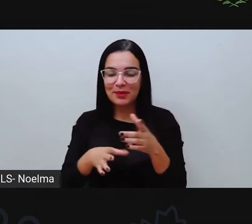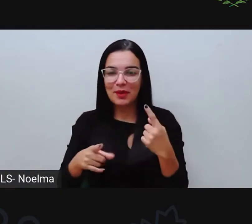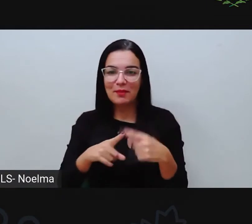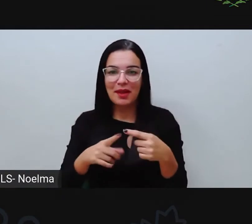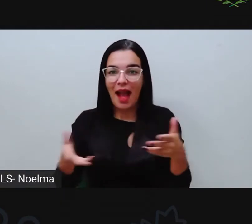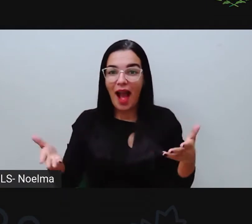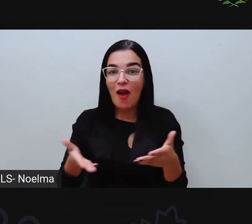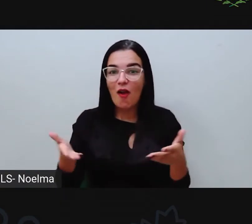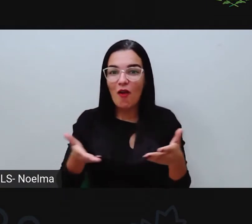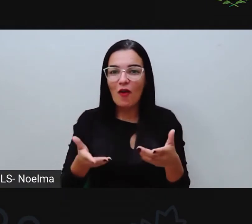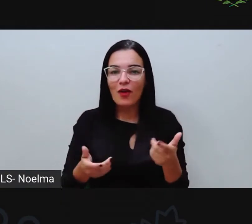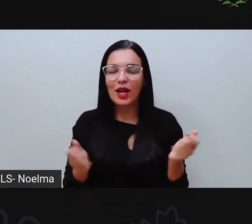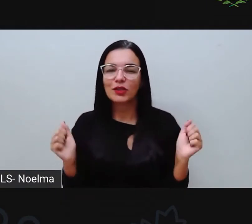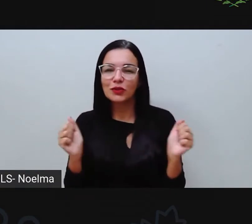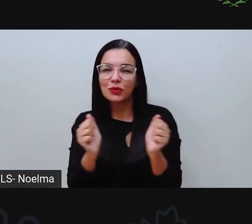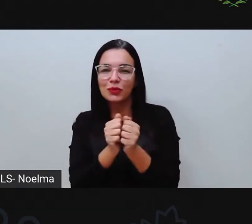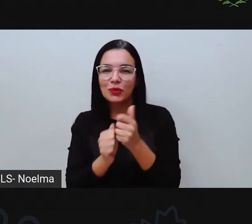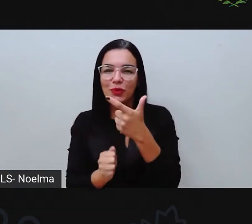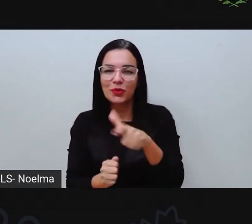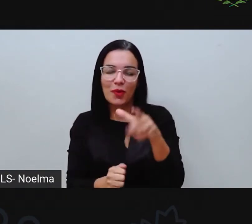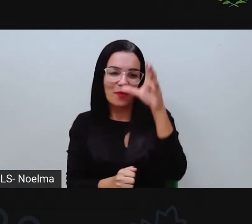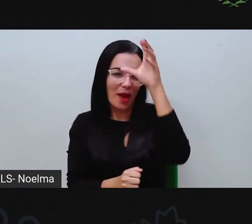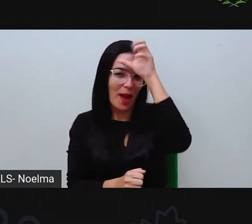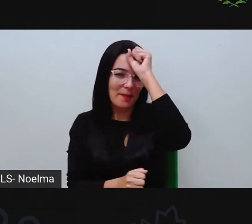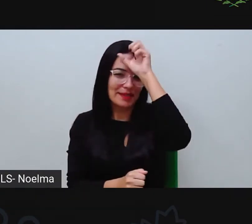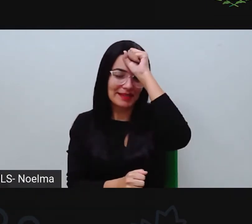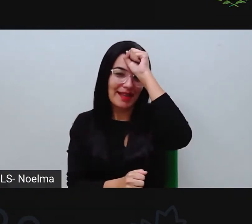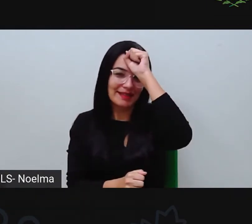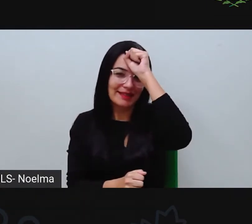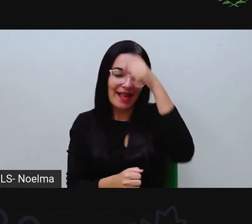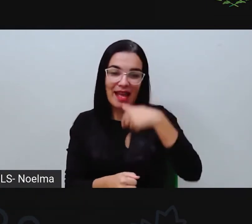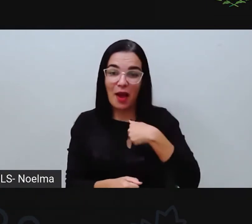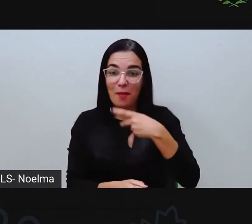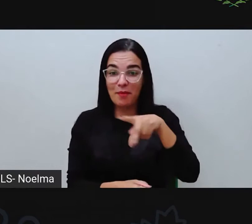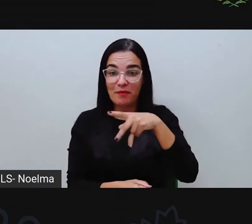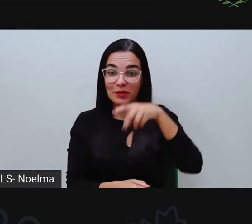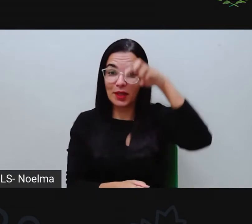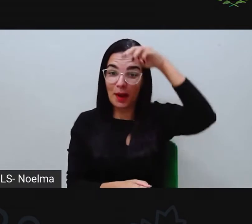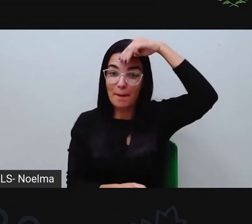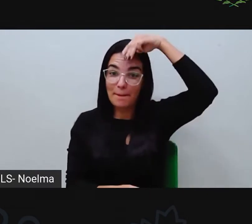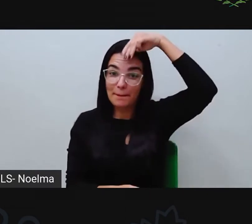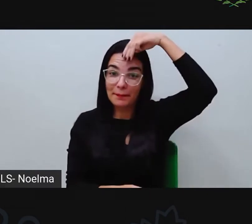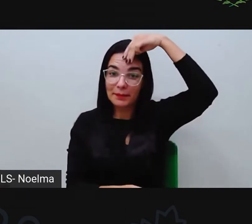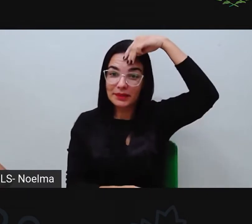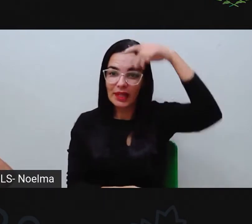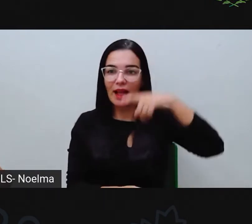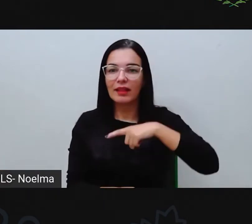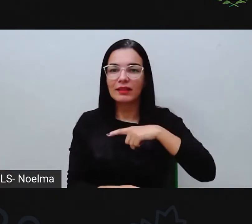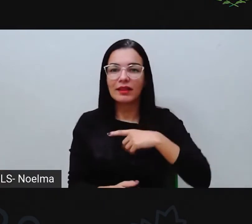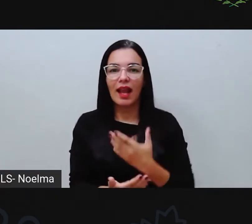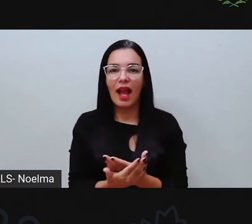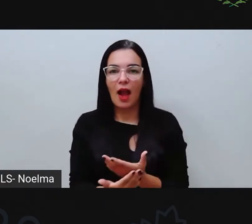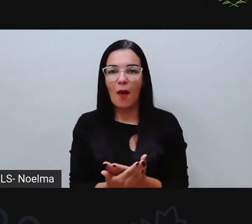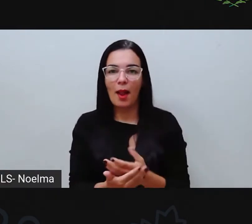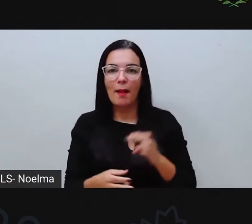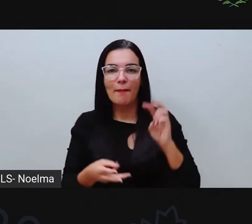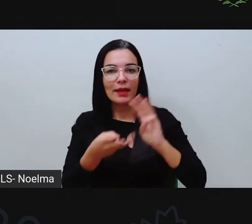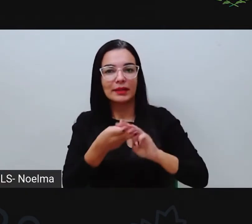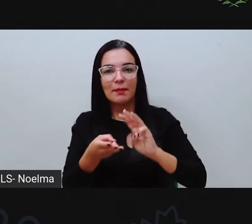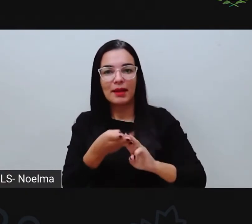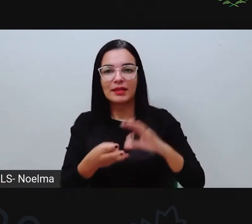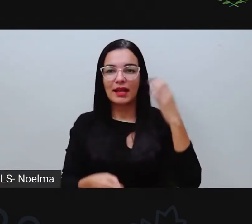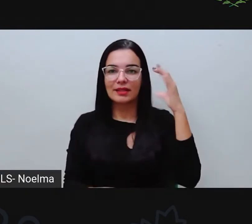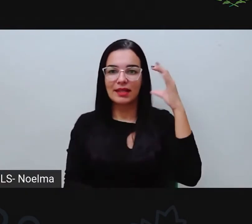estamos aqui reunidos para mais um momento de muito aprendizado. Eu sou a professora Mirte e nós teremos aula de Matemática e Ciências da